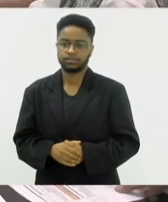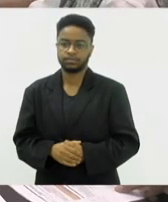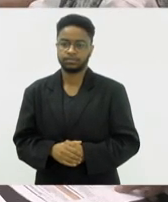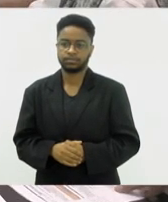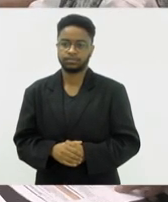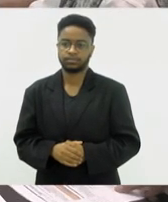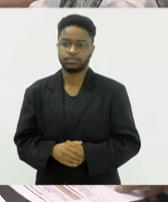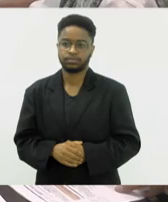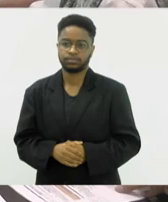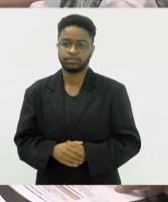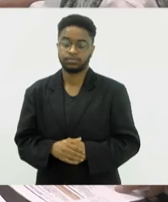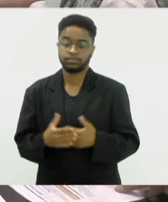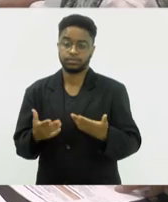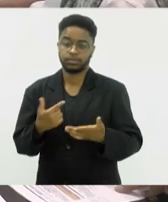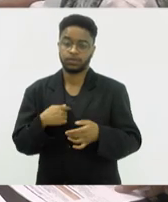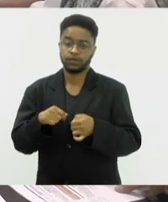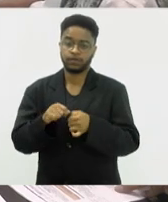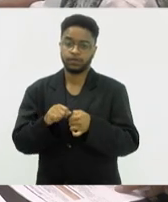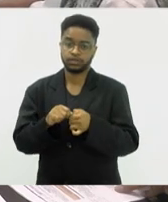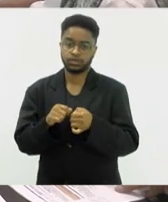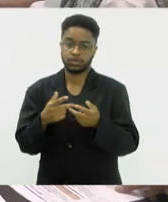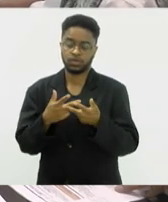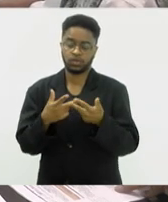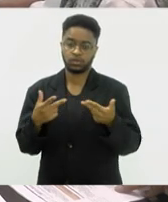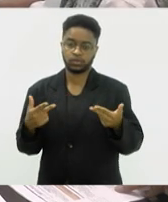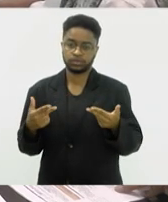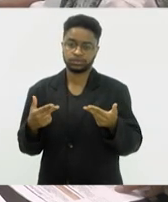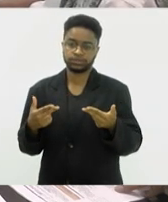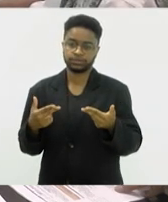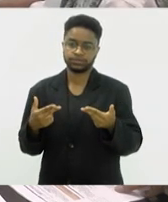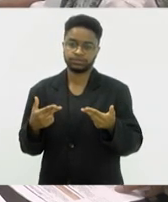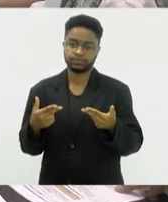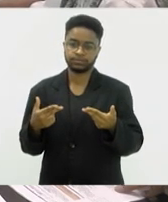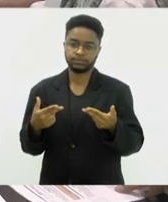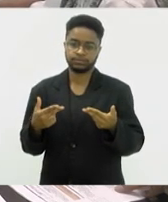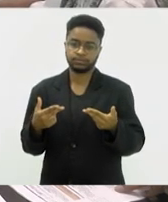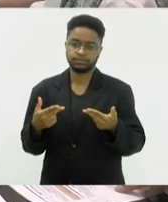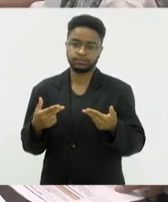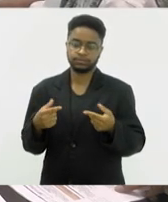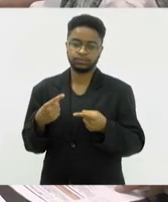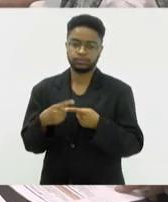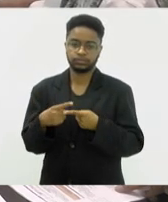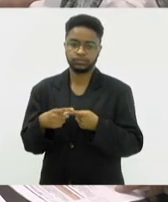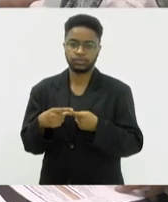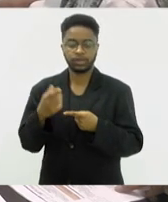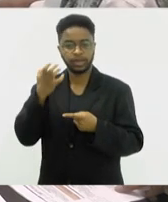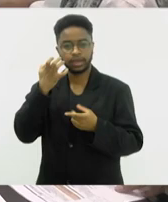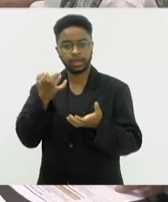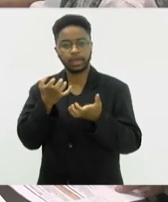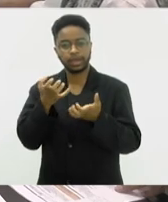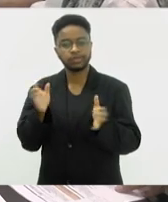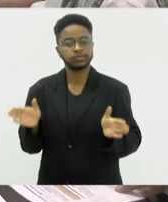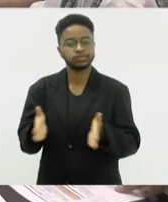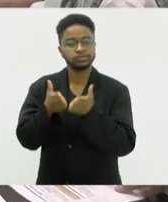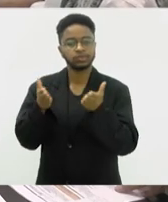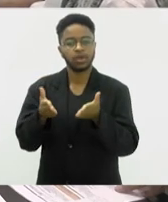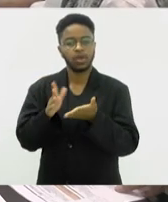eu vou fazer uma coisa só para gerar o posicionamento formal da